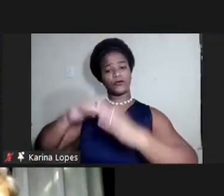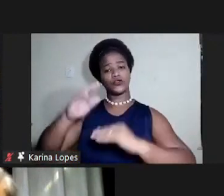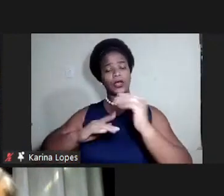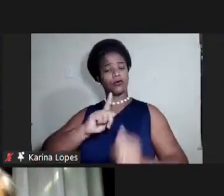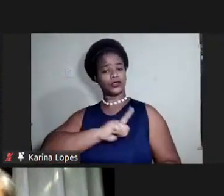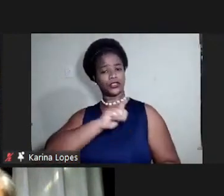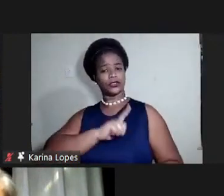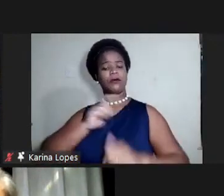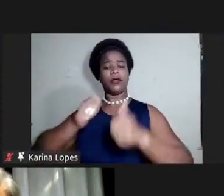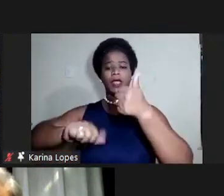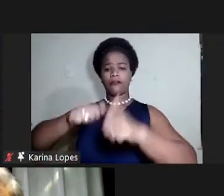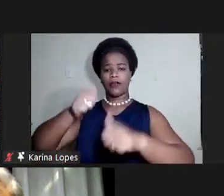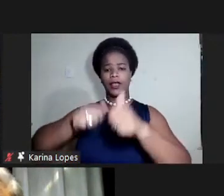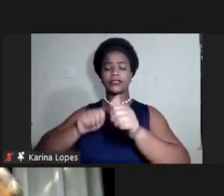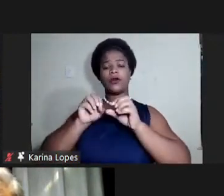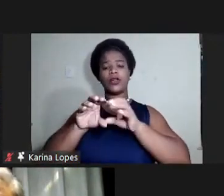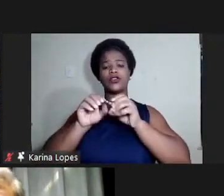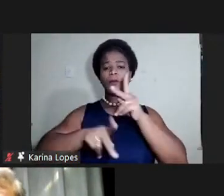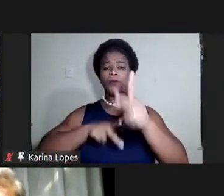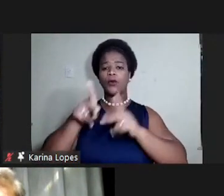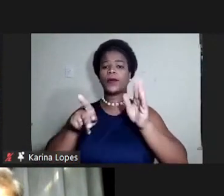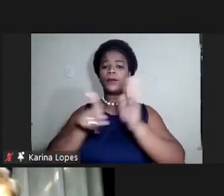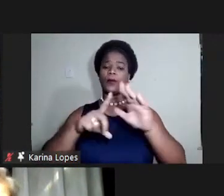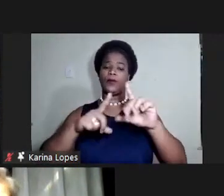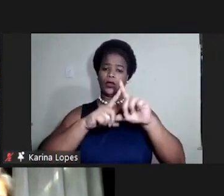Educação Pública da UFJF.